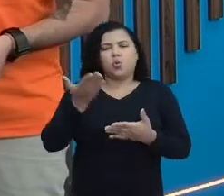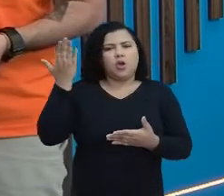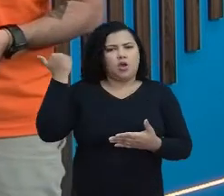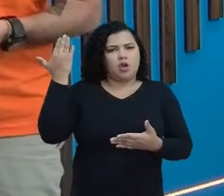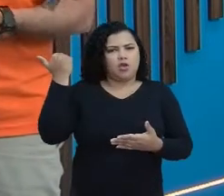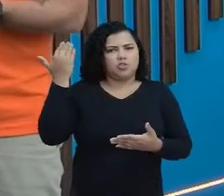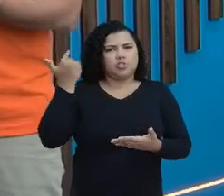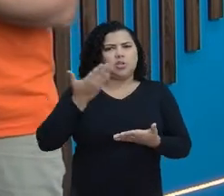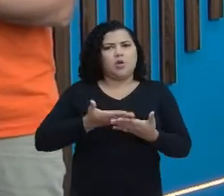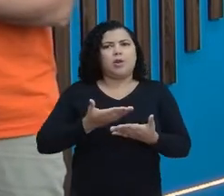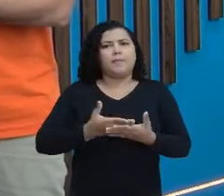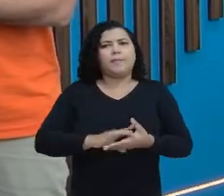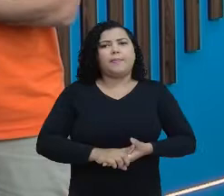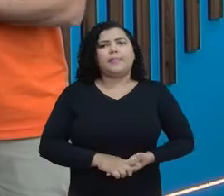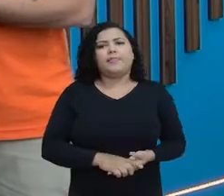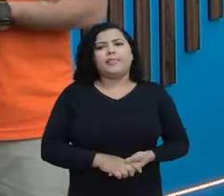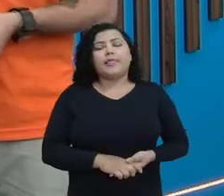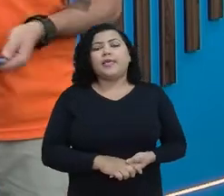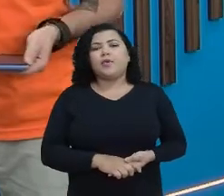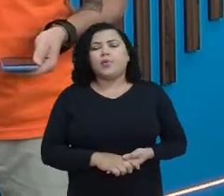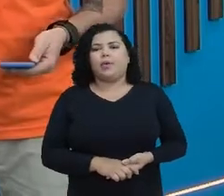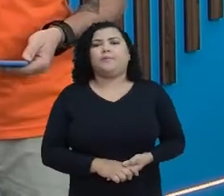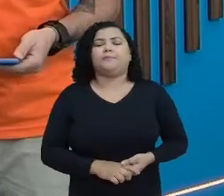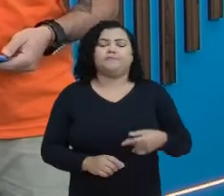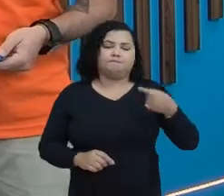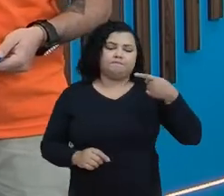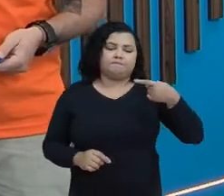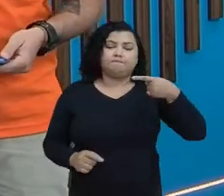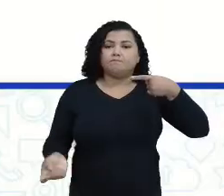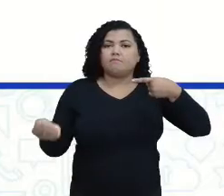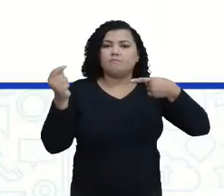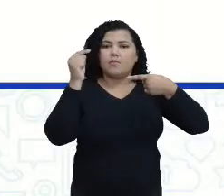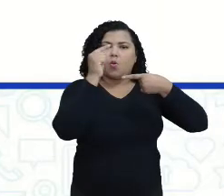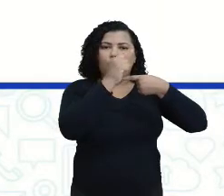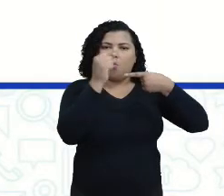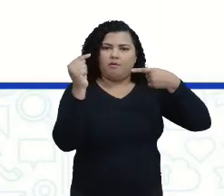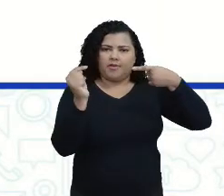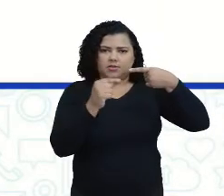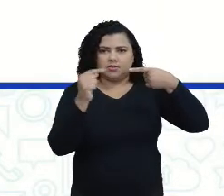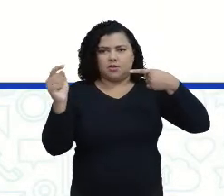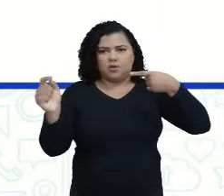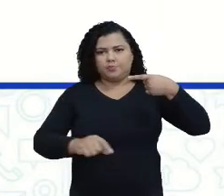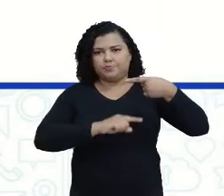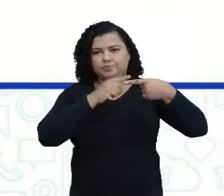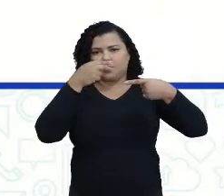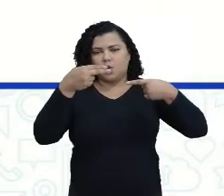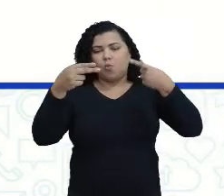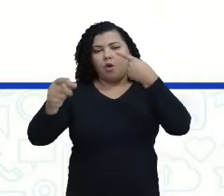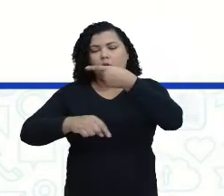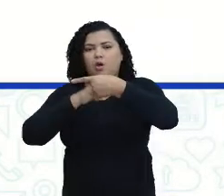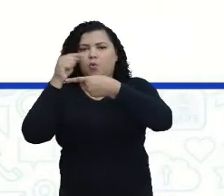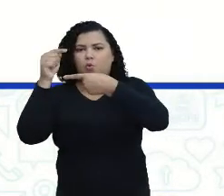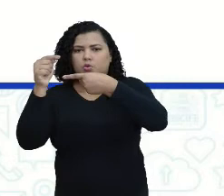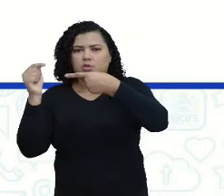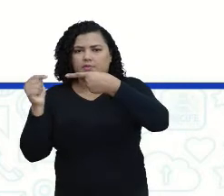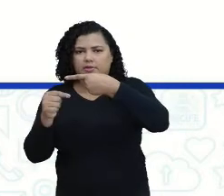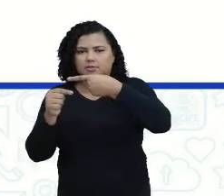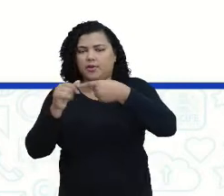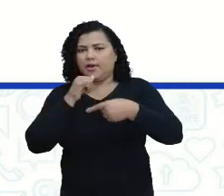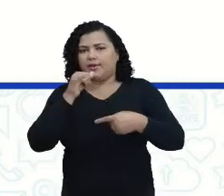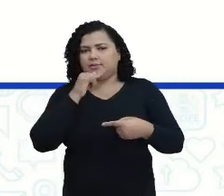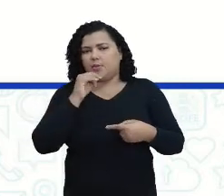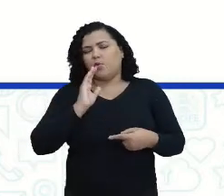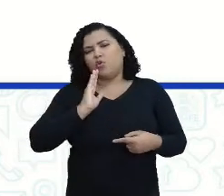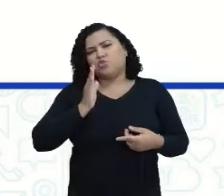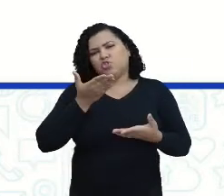aula anterior, que é o chamado meios pelos extremos. A gente vai observar que em diversas situações, como essa daí, que a gente